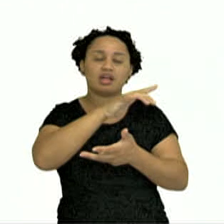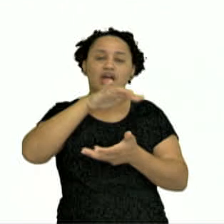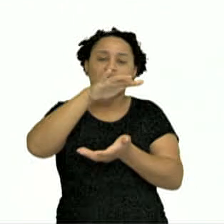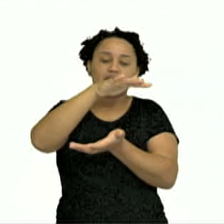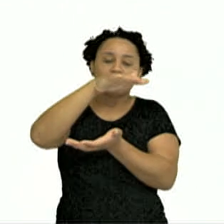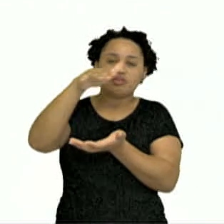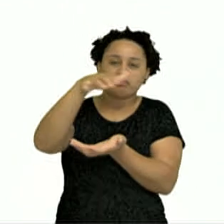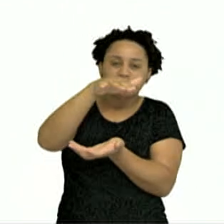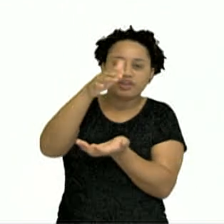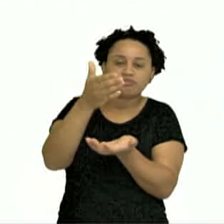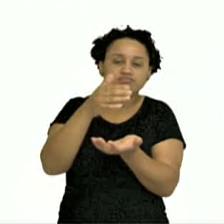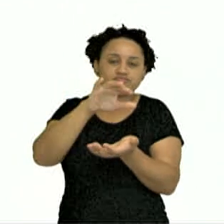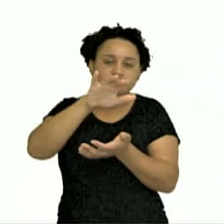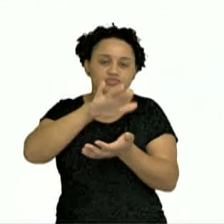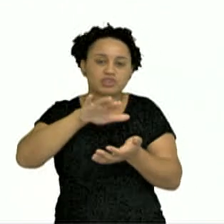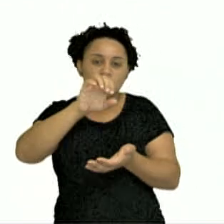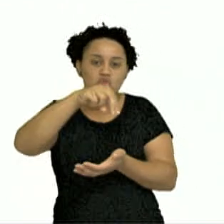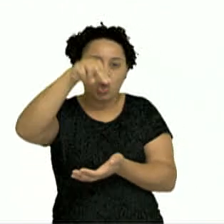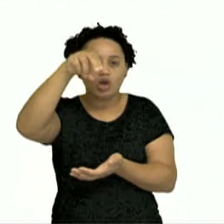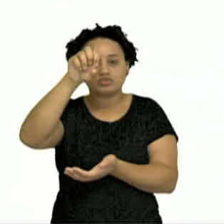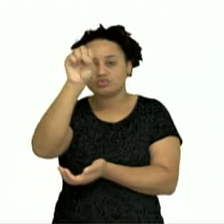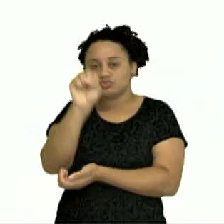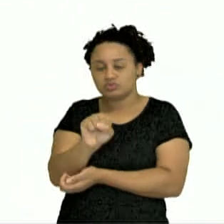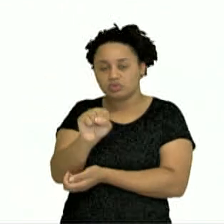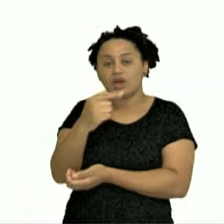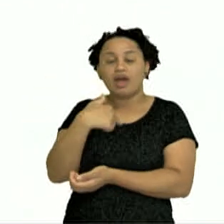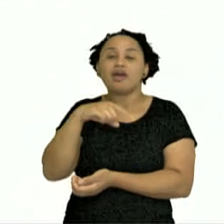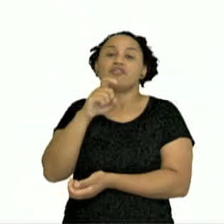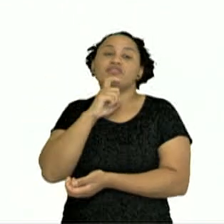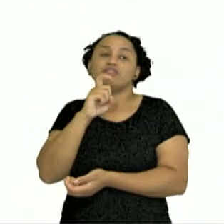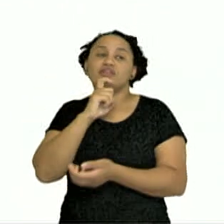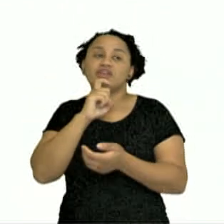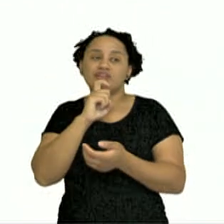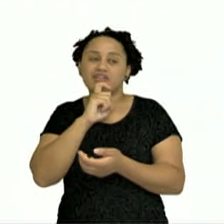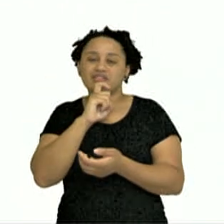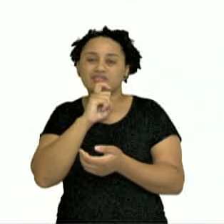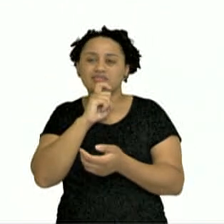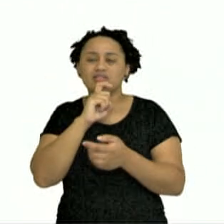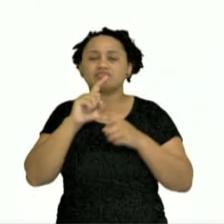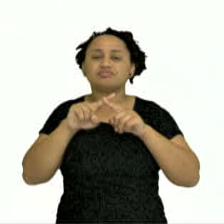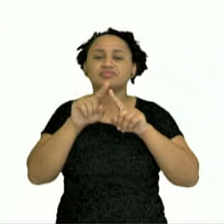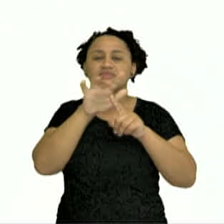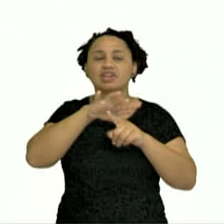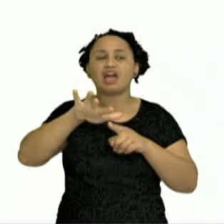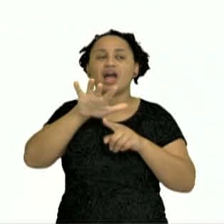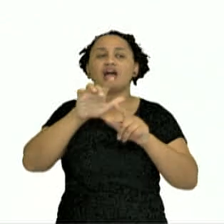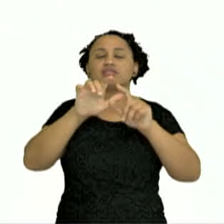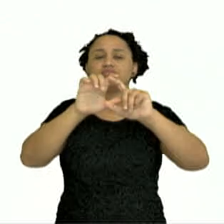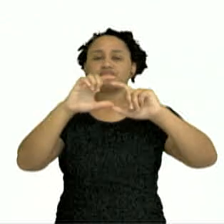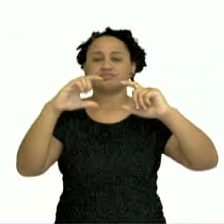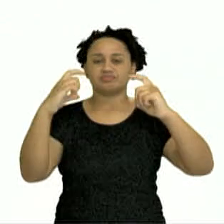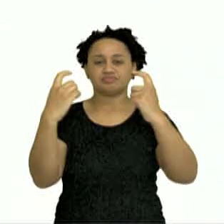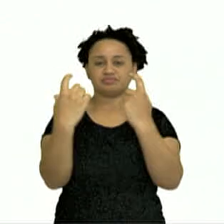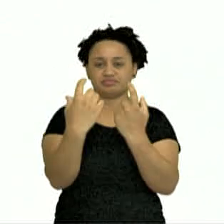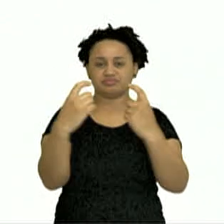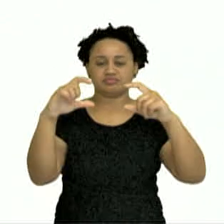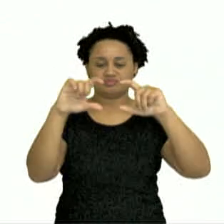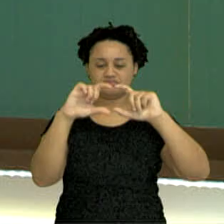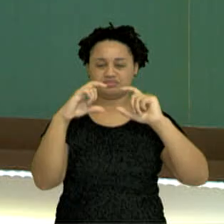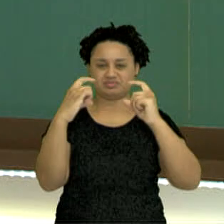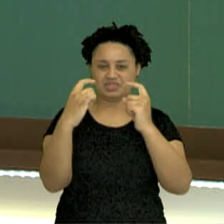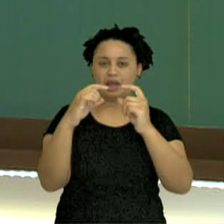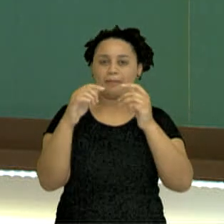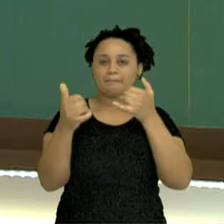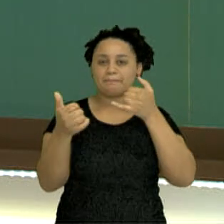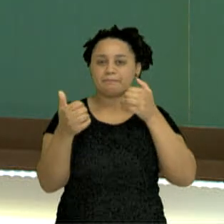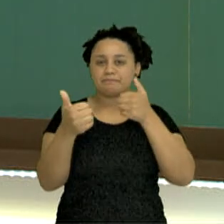seja polar norte ou polar sul, serão massas de ar frias. Massas de ar que vão se originar próximas à linha do